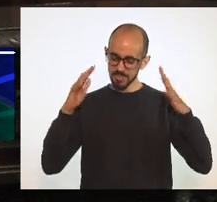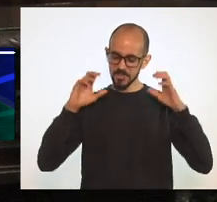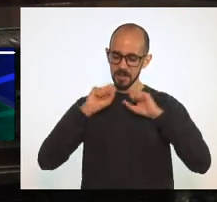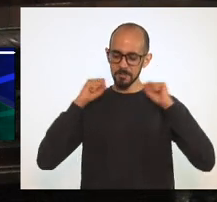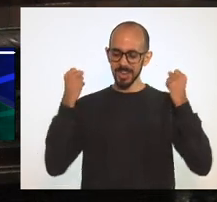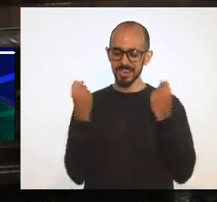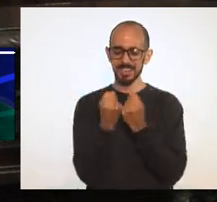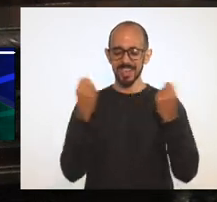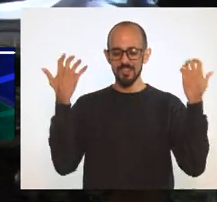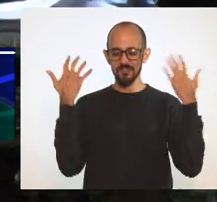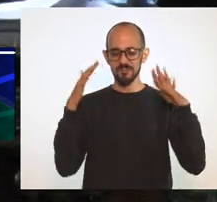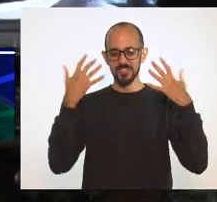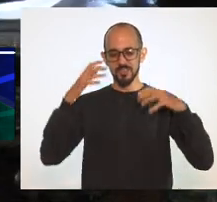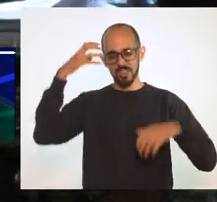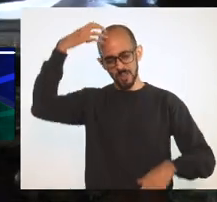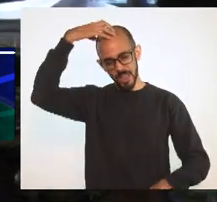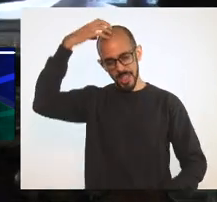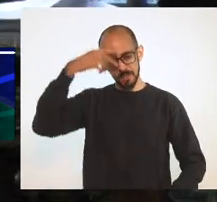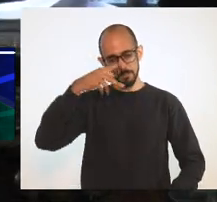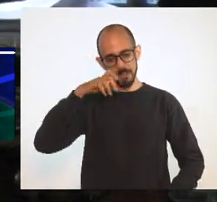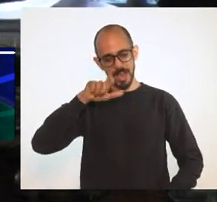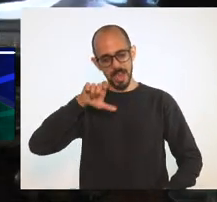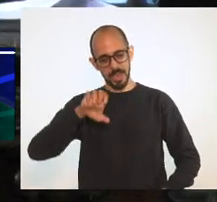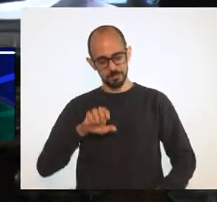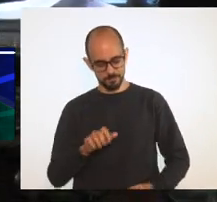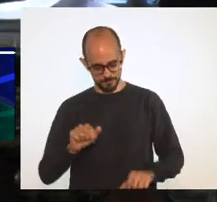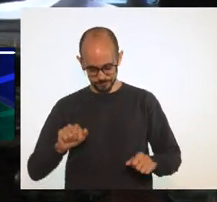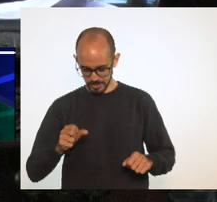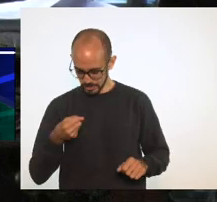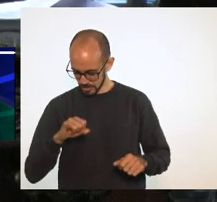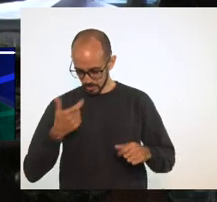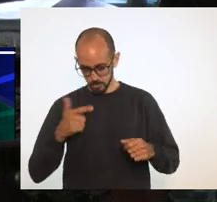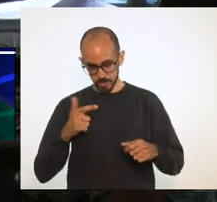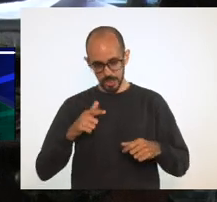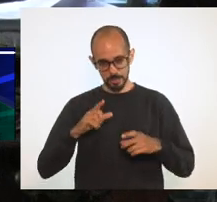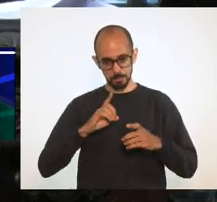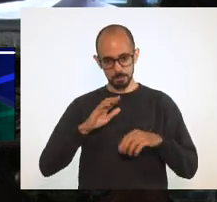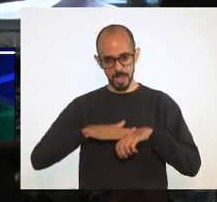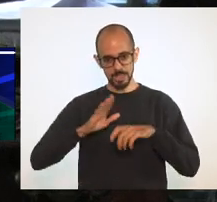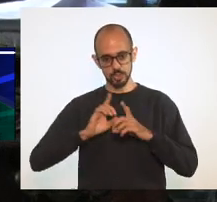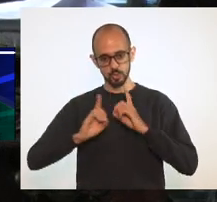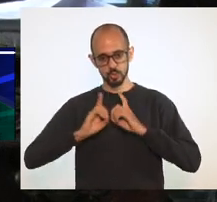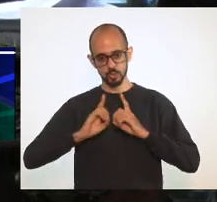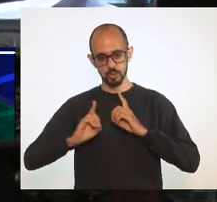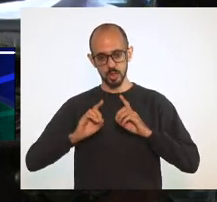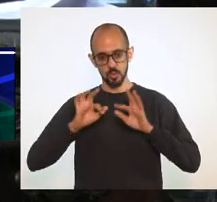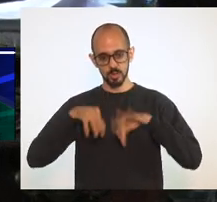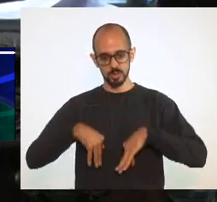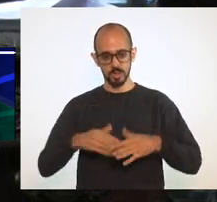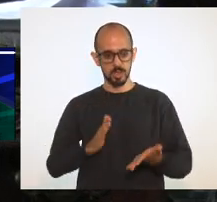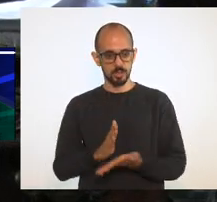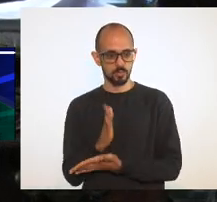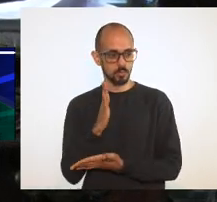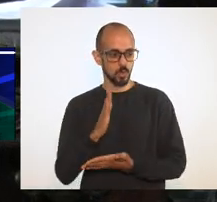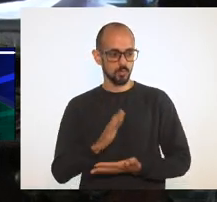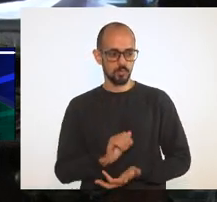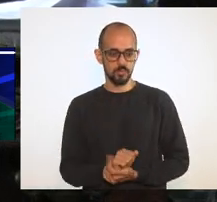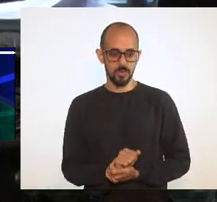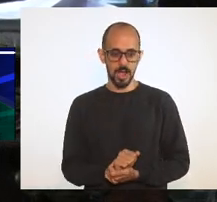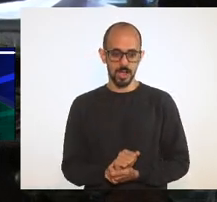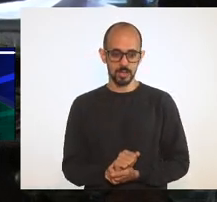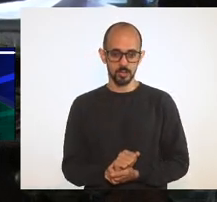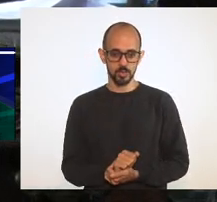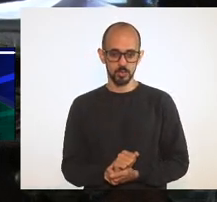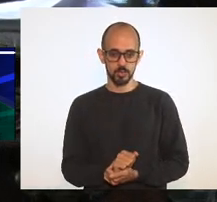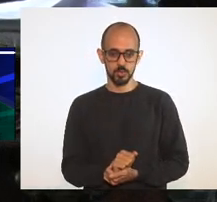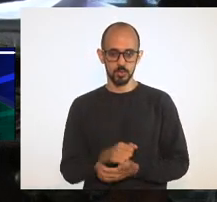Pelé. Não havendo quem queira discutir, encerrada a discussão, em votação, o senhor diz que aprova, mas como estão, aprovado, com forma